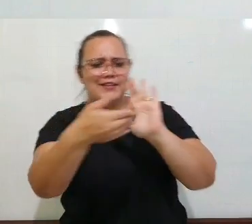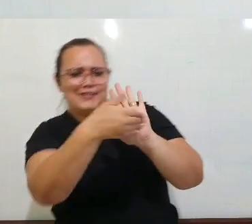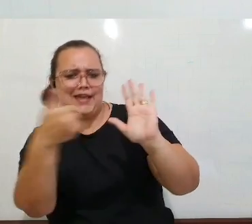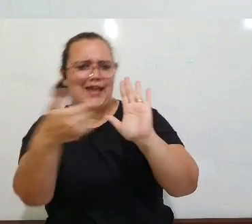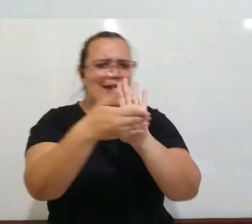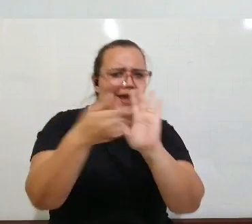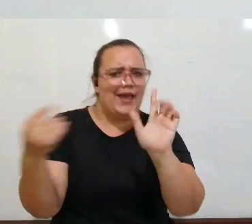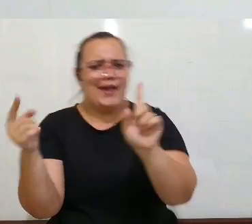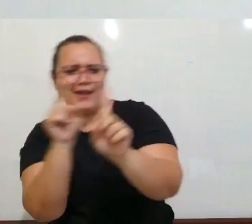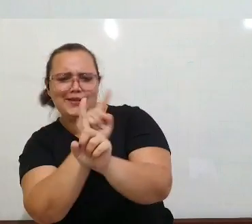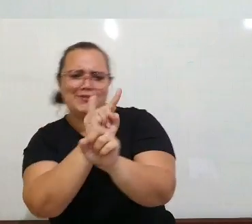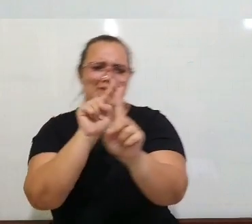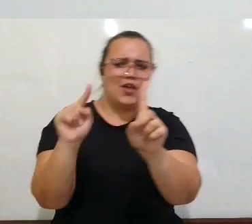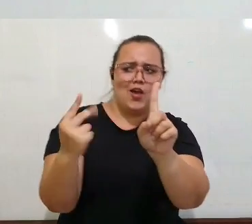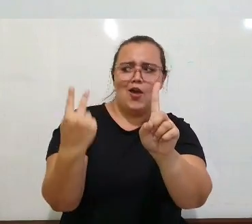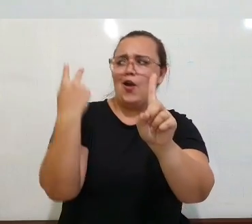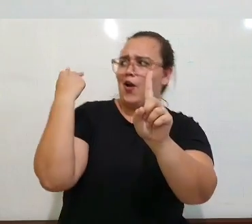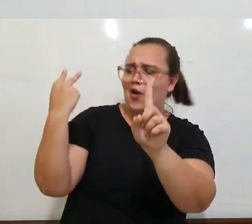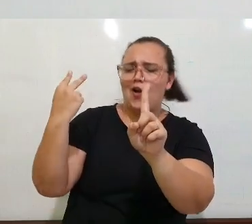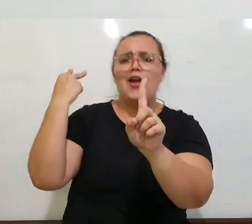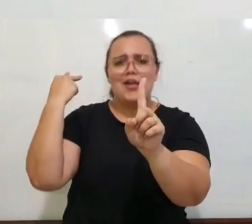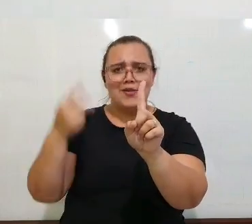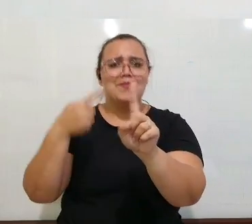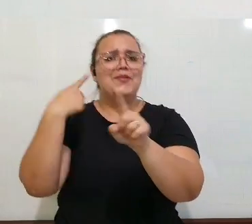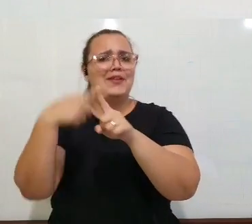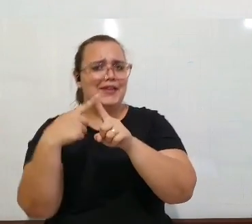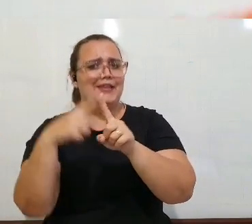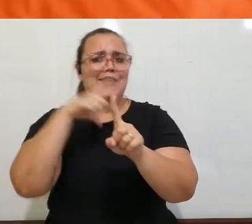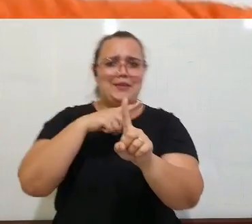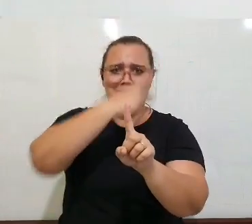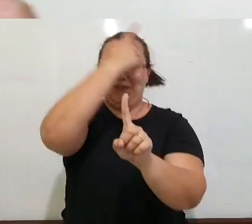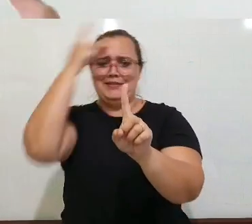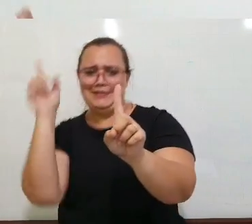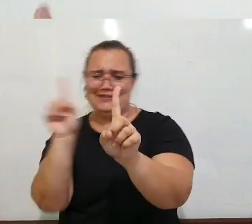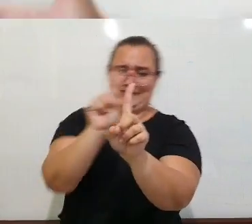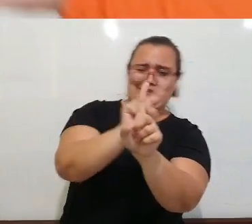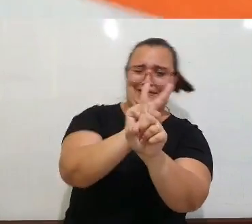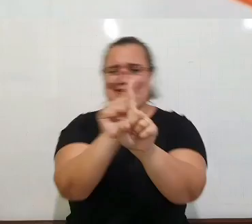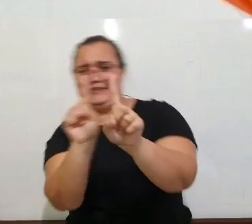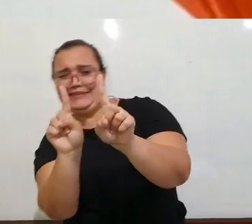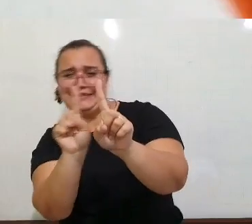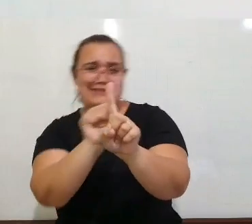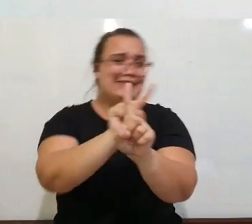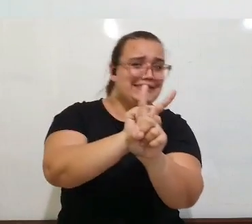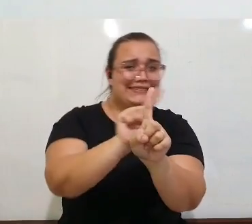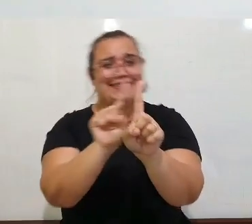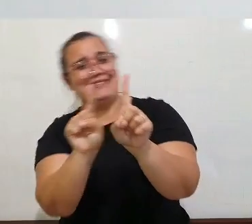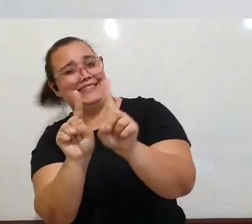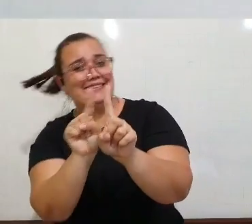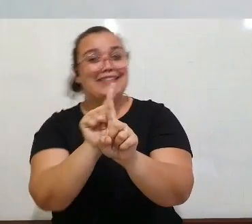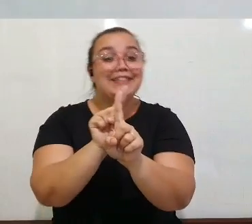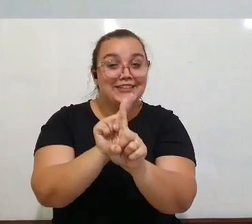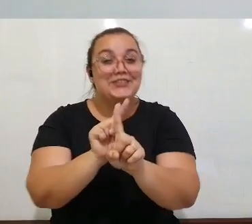Saia da frente e olhe pra trás, pois atrás vem gente.